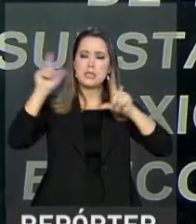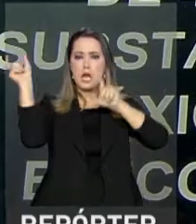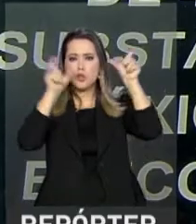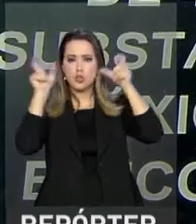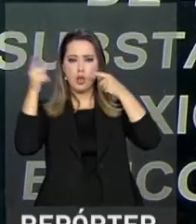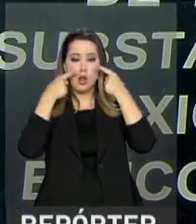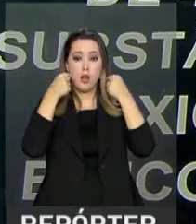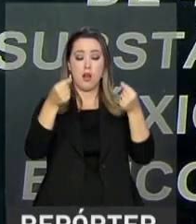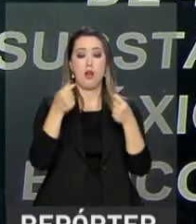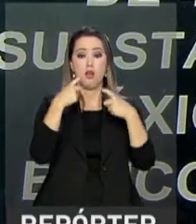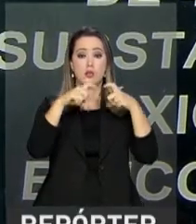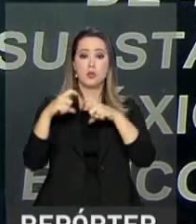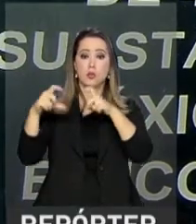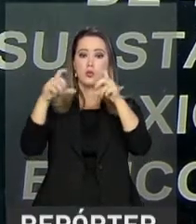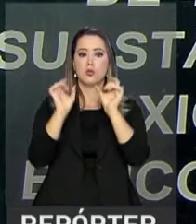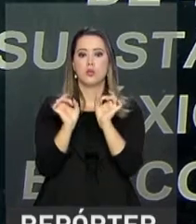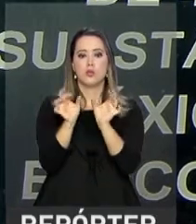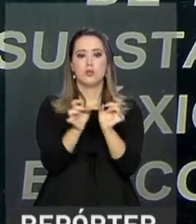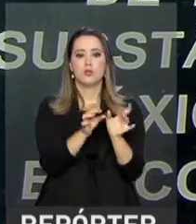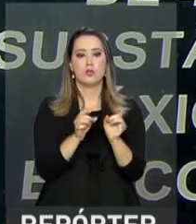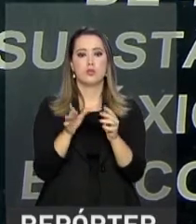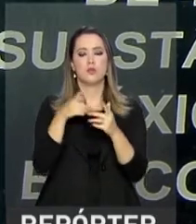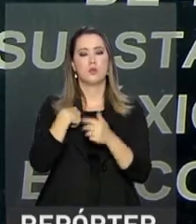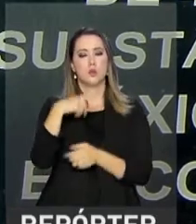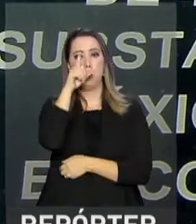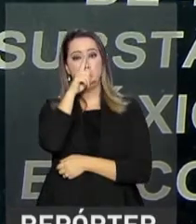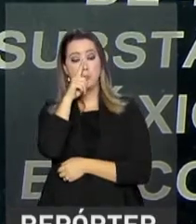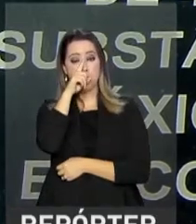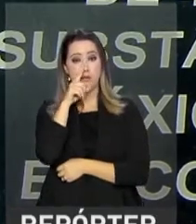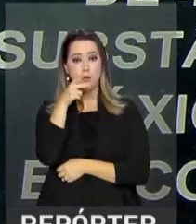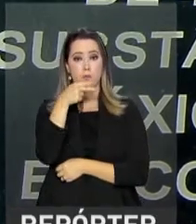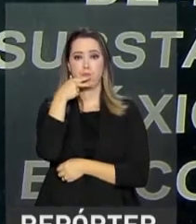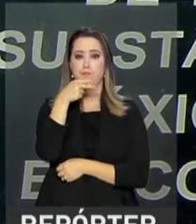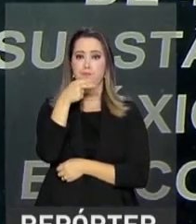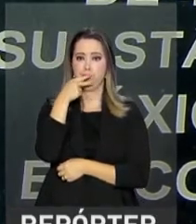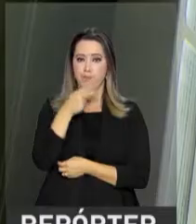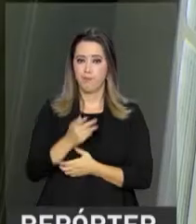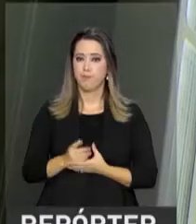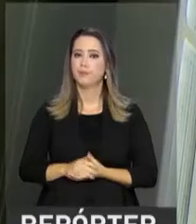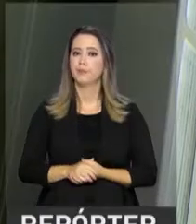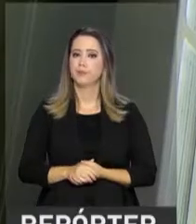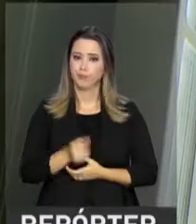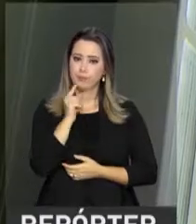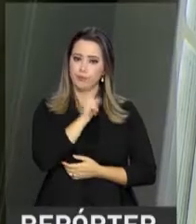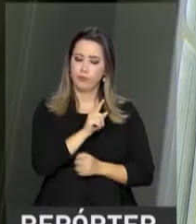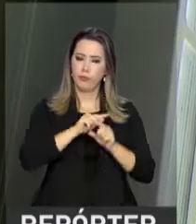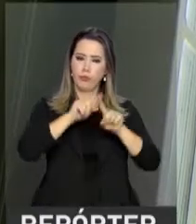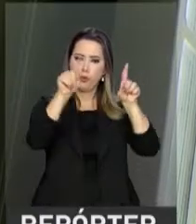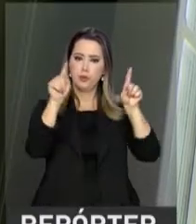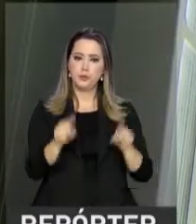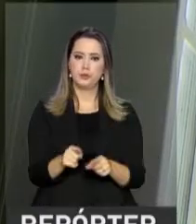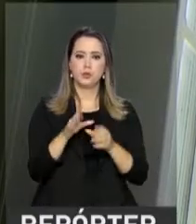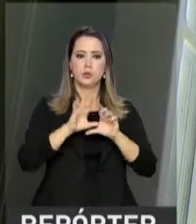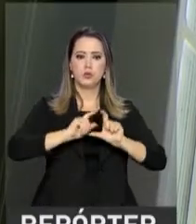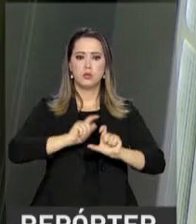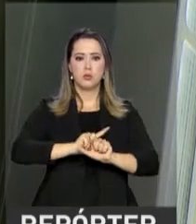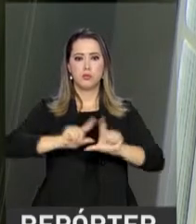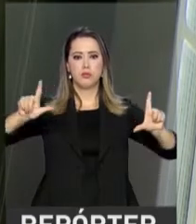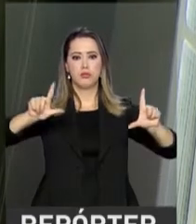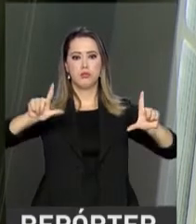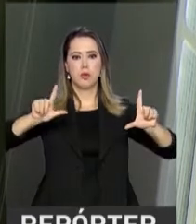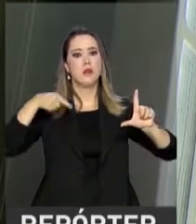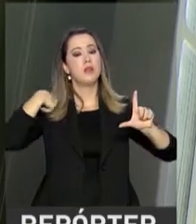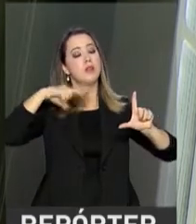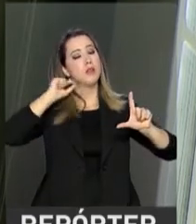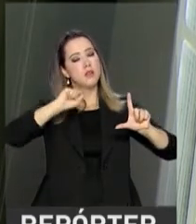colocadas nos pontos de vendas sobre os riscos dos derivados de tabaco os cartazes serão maiores e